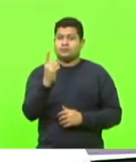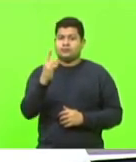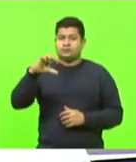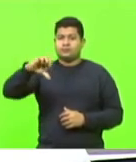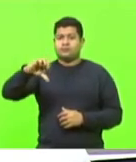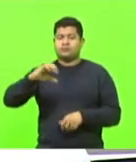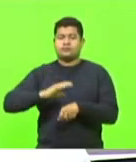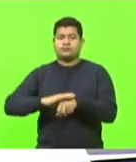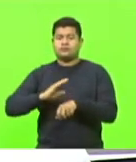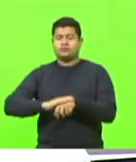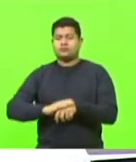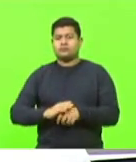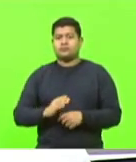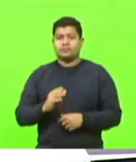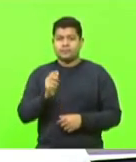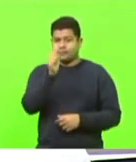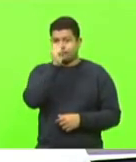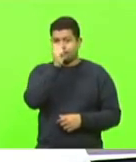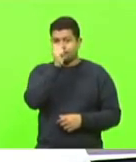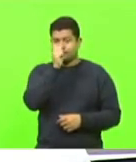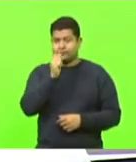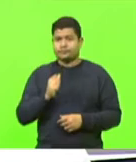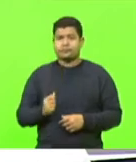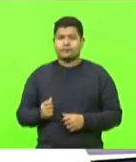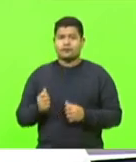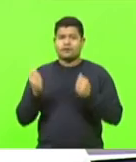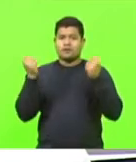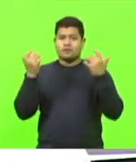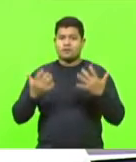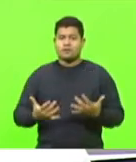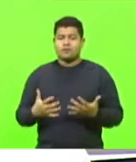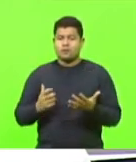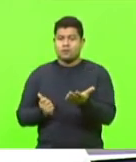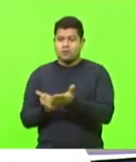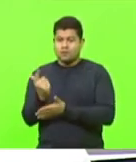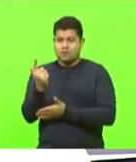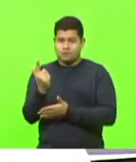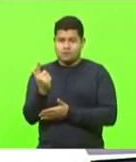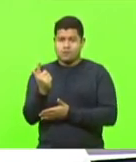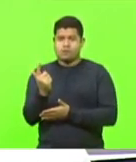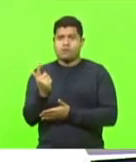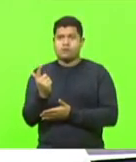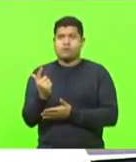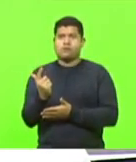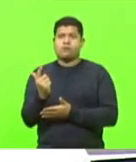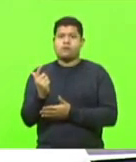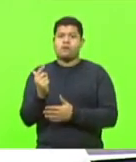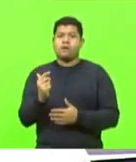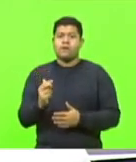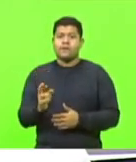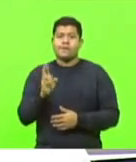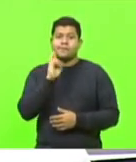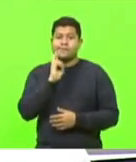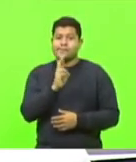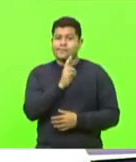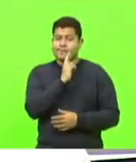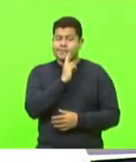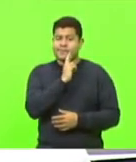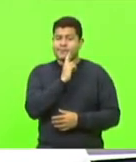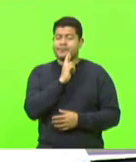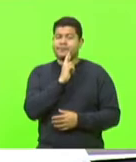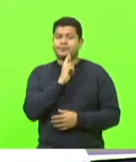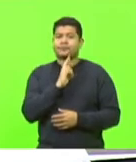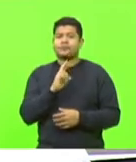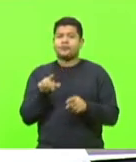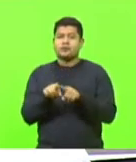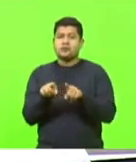0033.0/2019. Deputado João Amin, dispõe sobre a aquisição por restaurantes e estabelecimentos